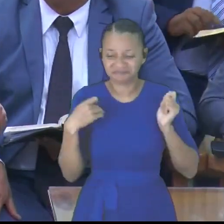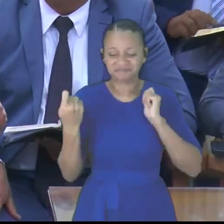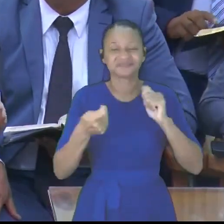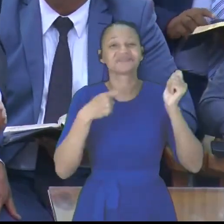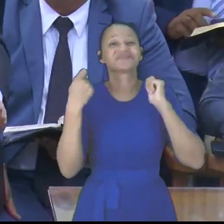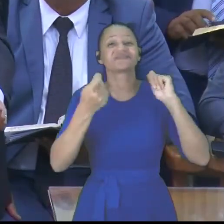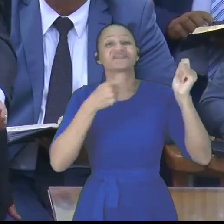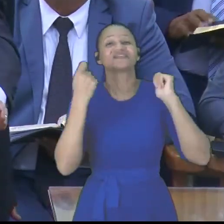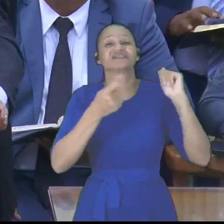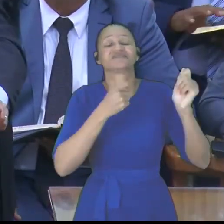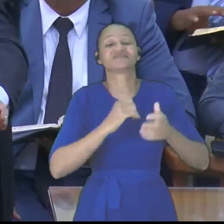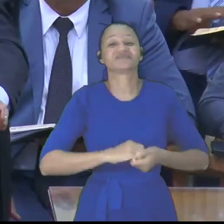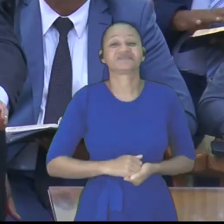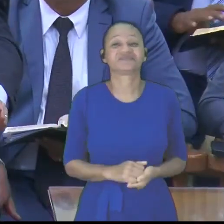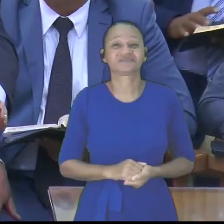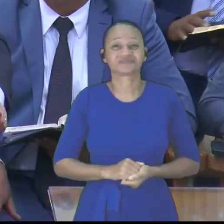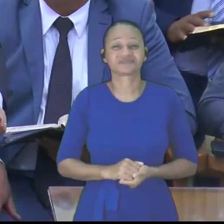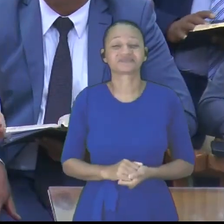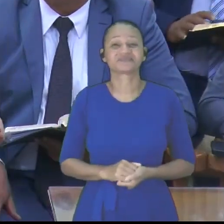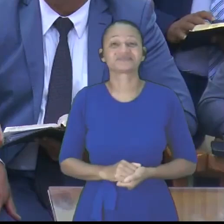Aleluia.